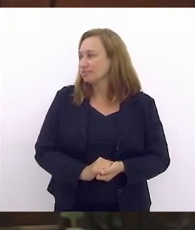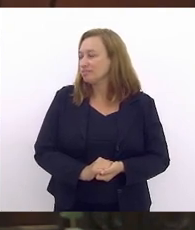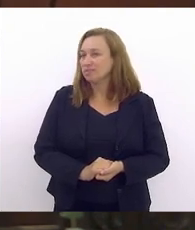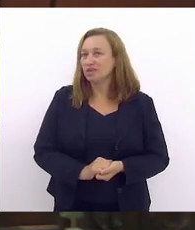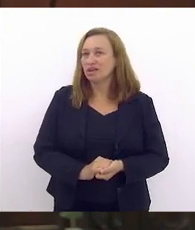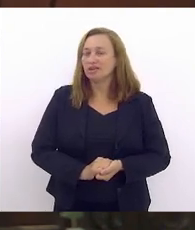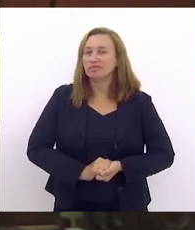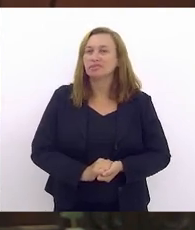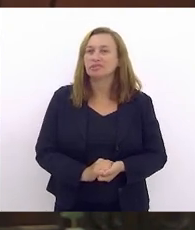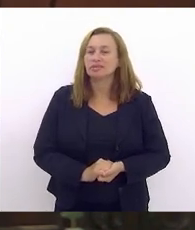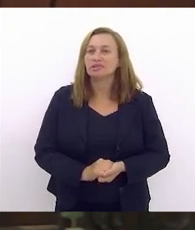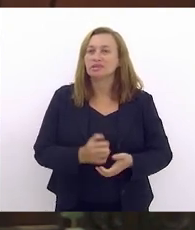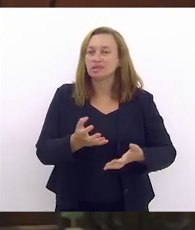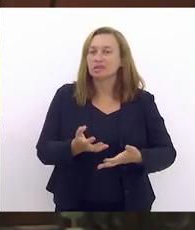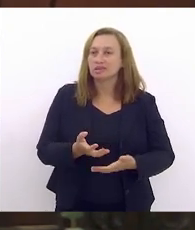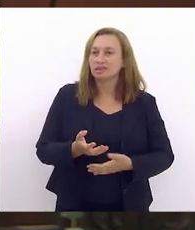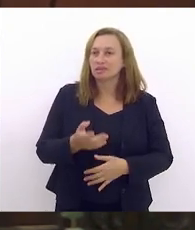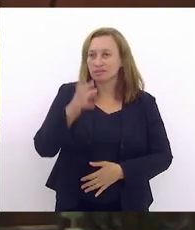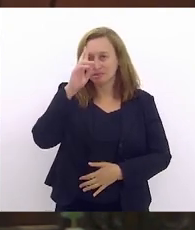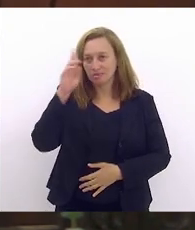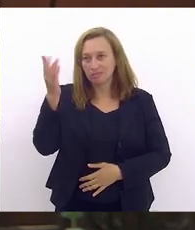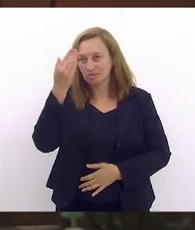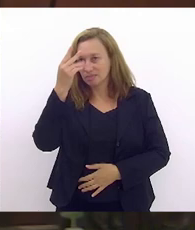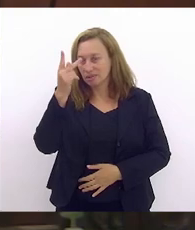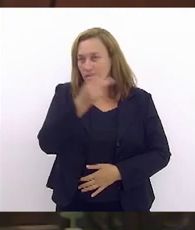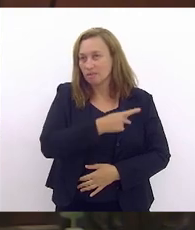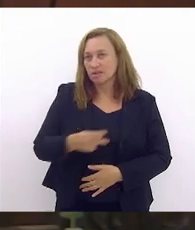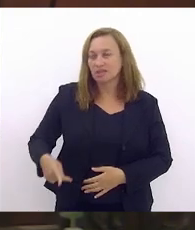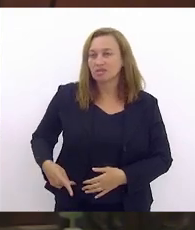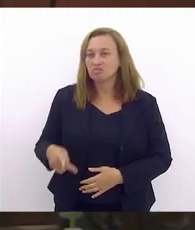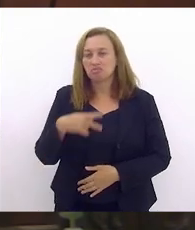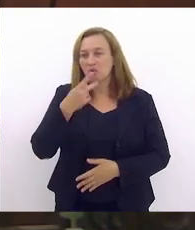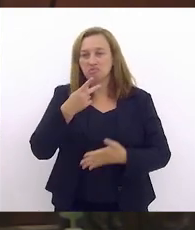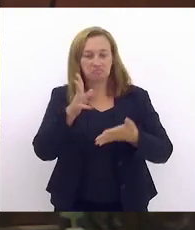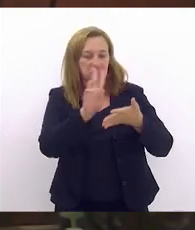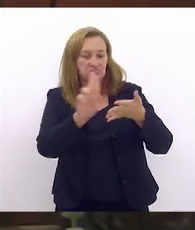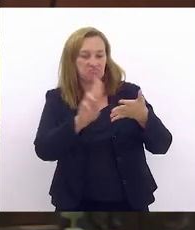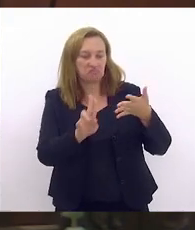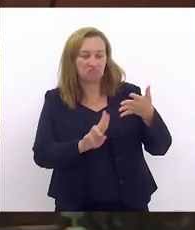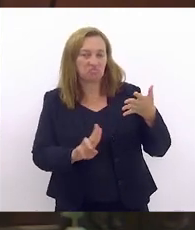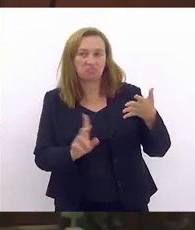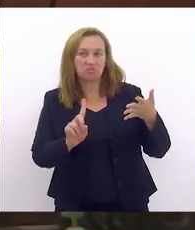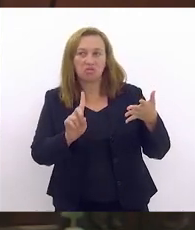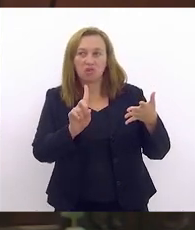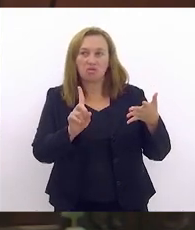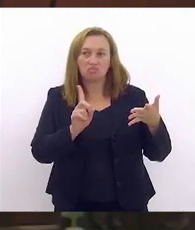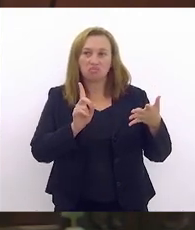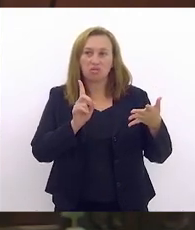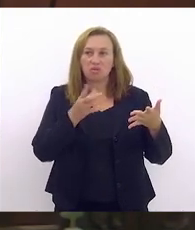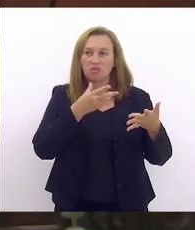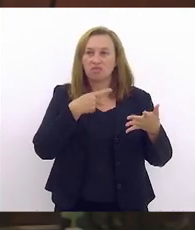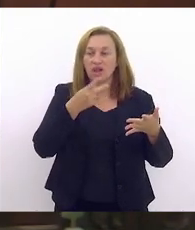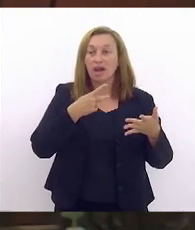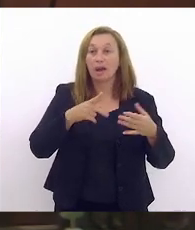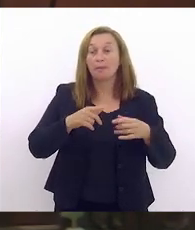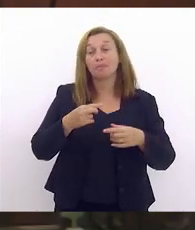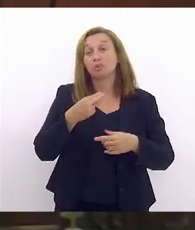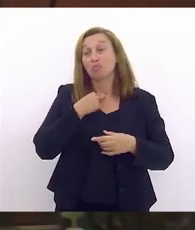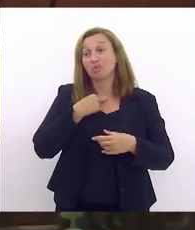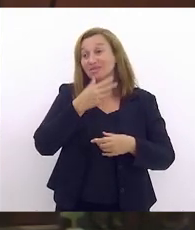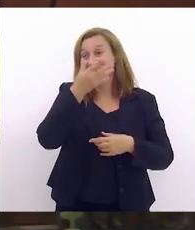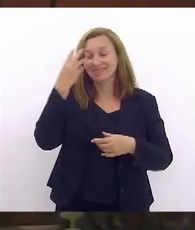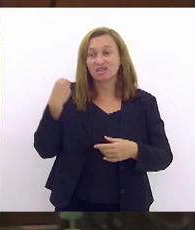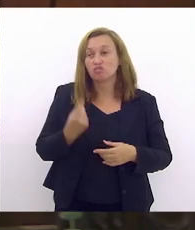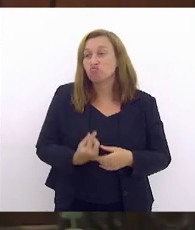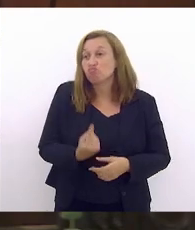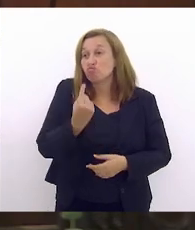presentes, eu não vou citar nomes para não esquecer de ninguém, mas todos os meus irmãos aqui são pessoas que estão nessa